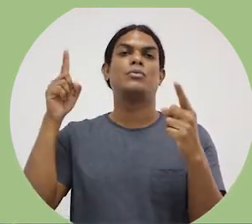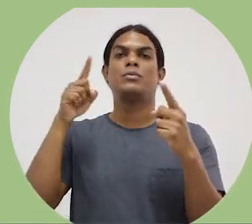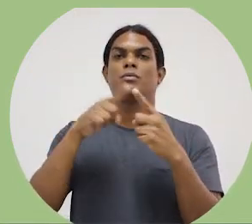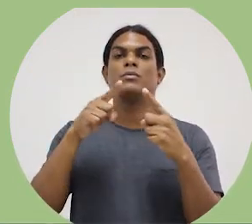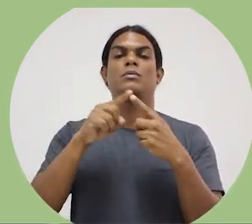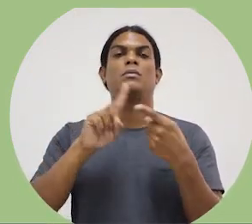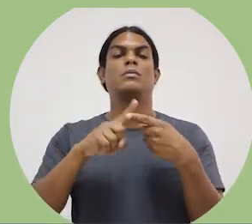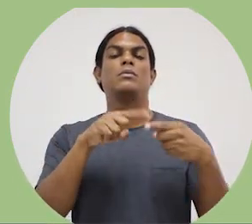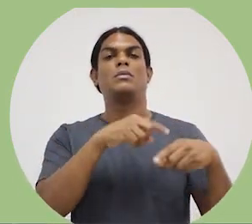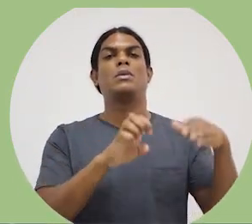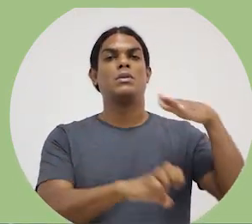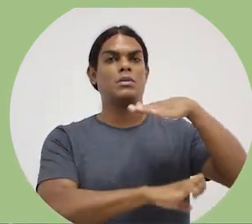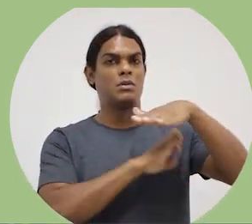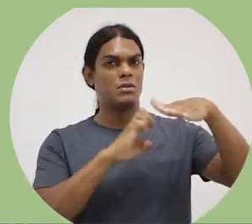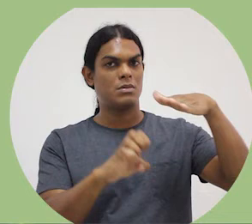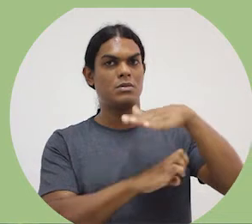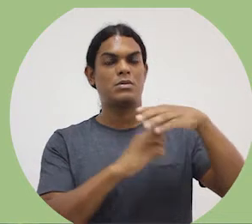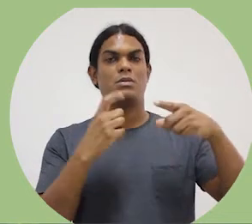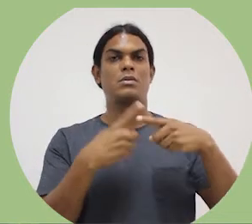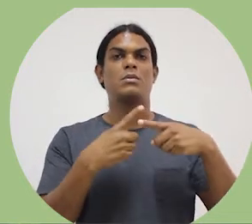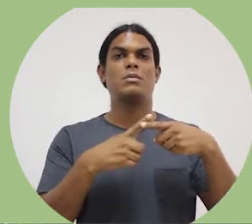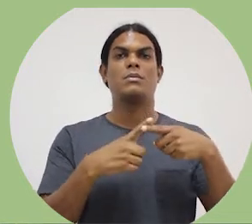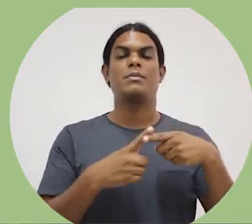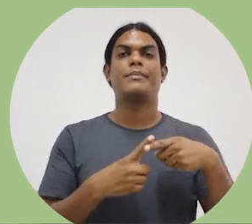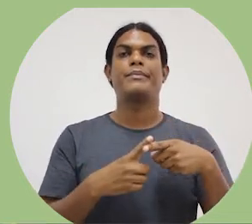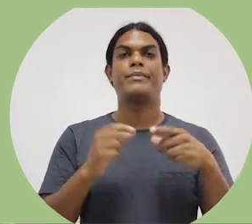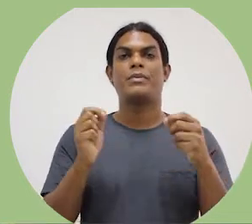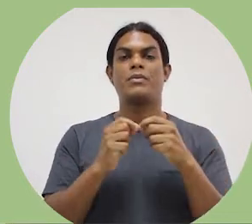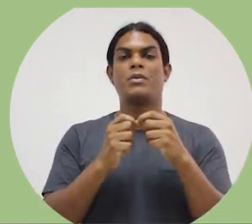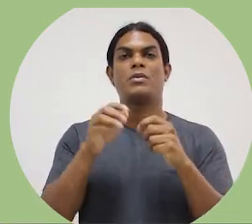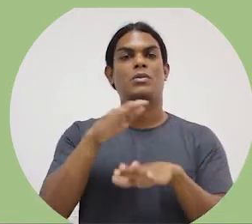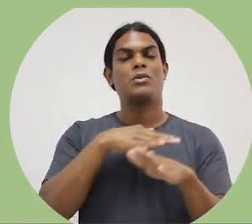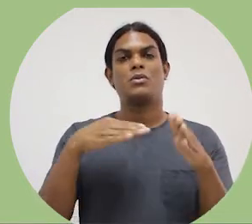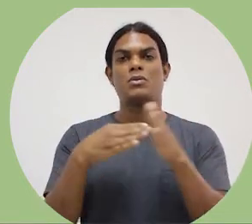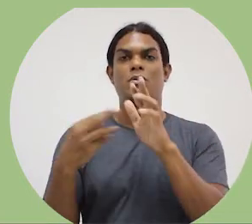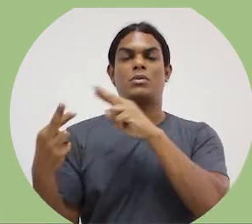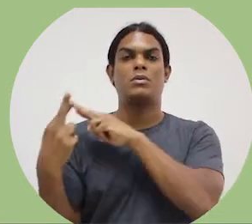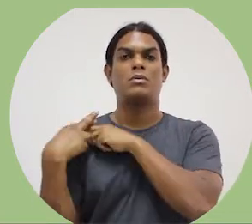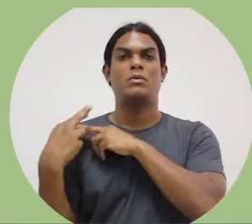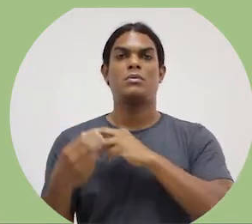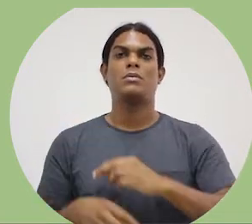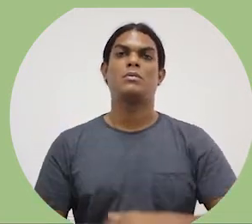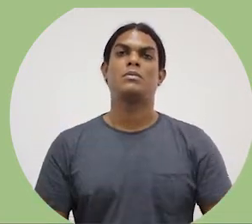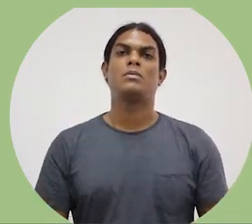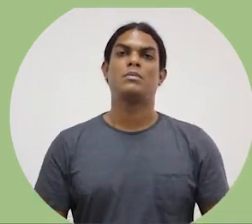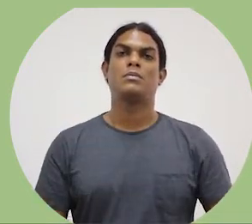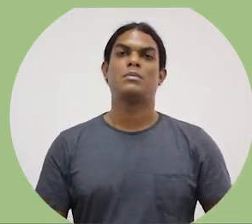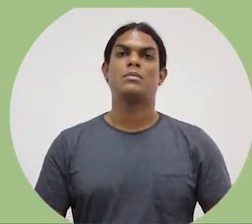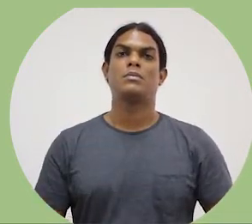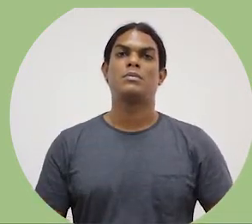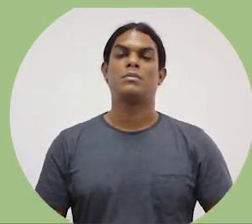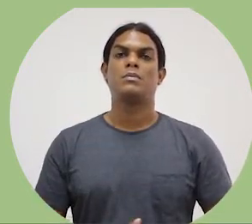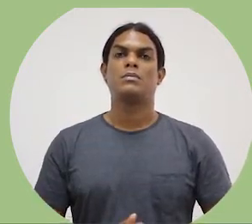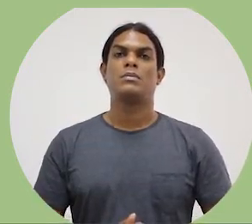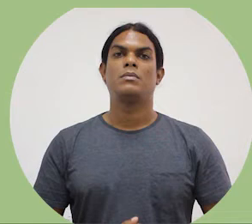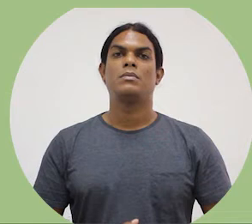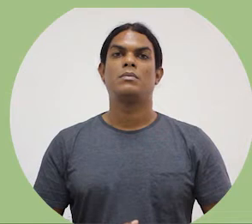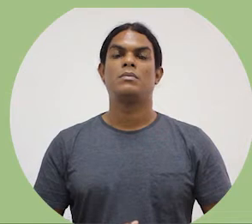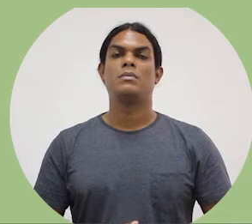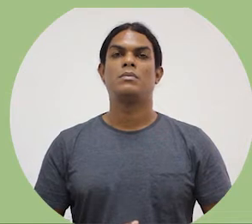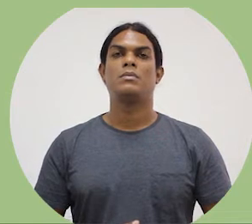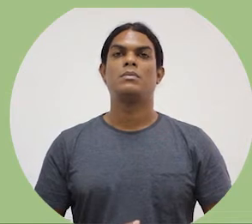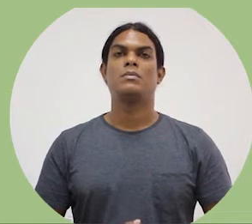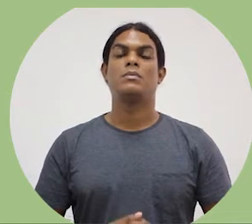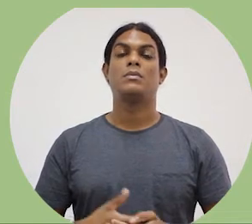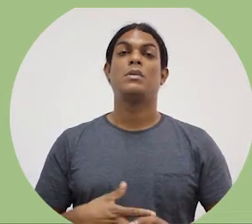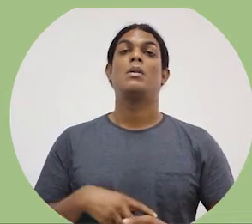que a empresa possa se resguardar e garantir que ela atendeu tudo aquilo que ela prometeu ao cliente. Já os elementos